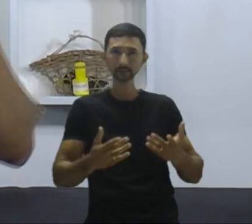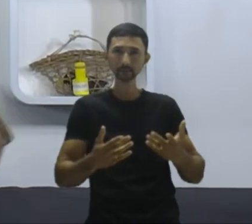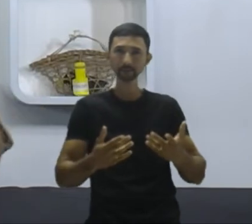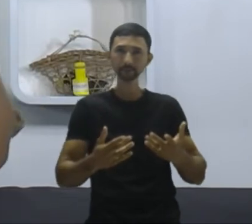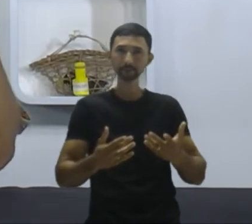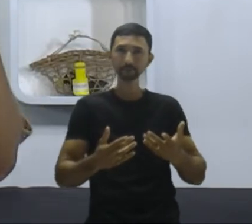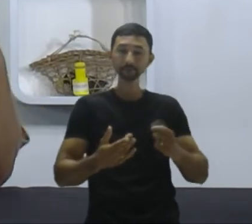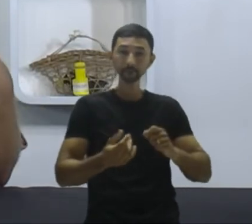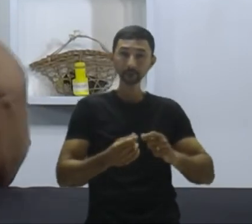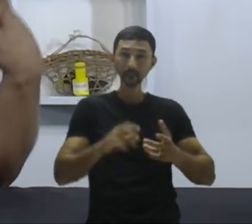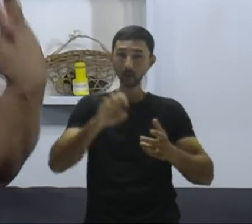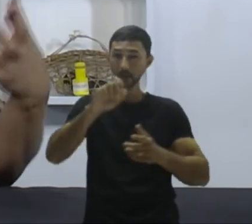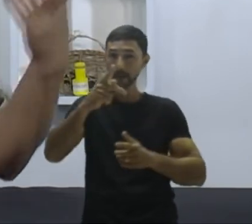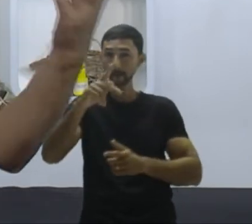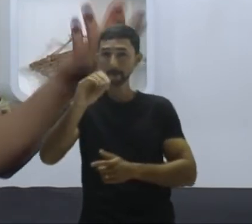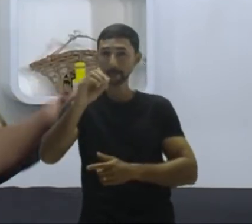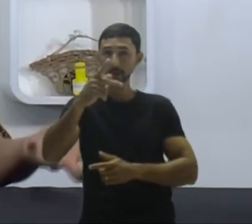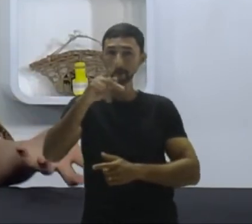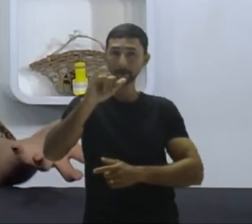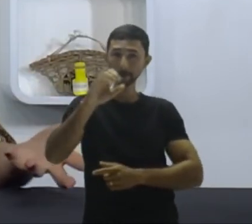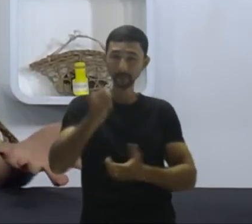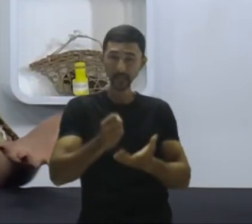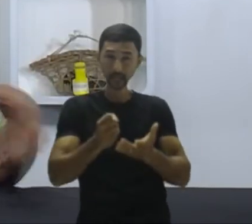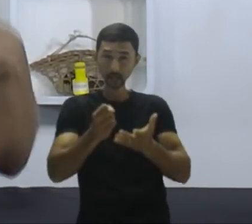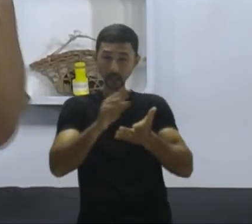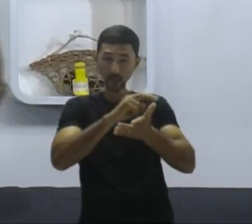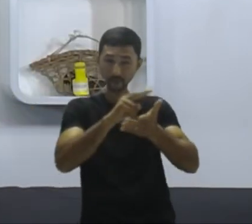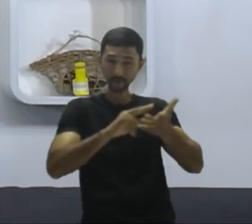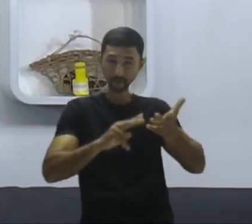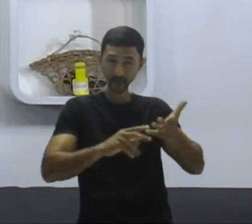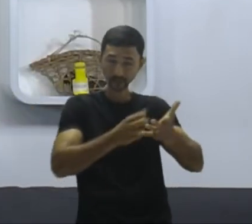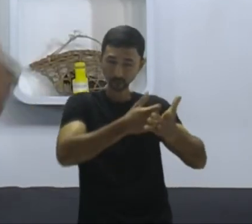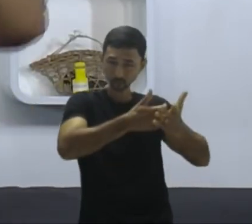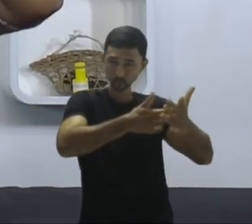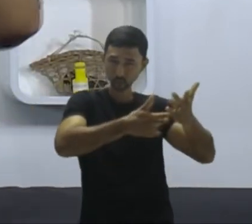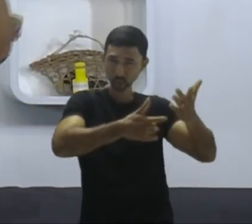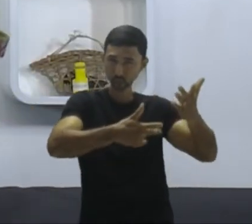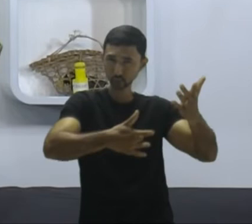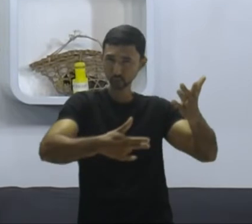versos. Epopeia é um longo poema narrativo que